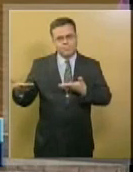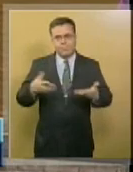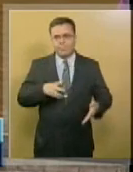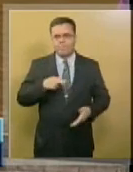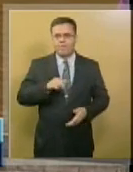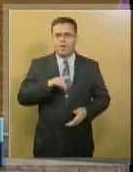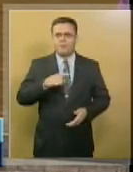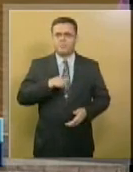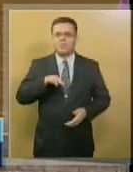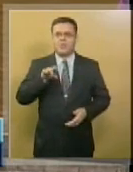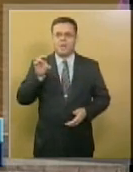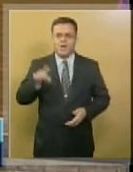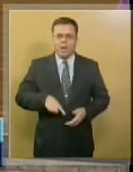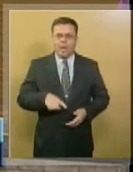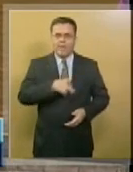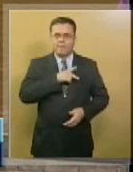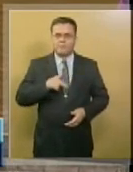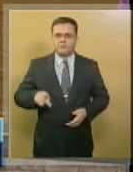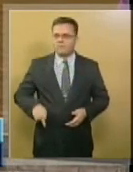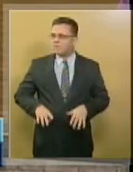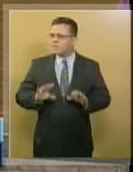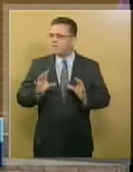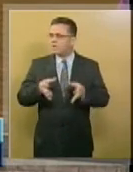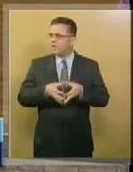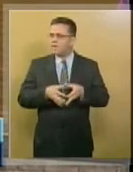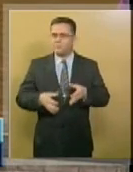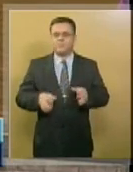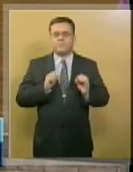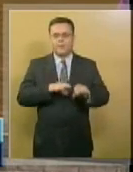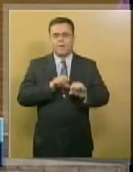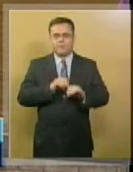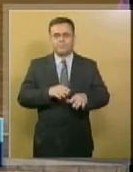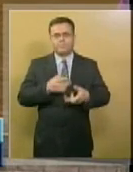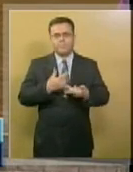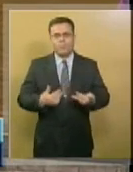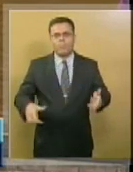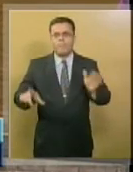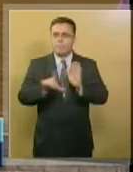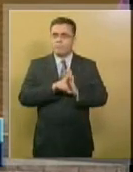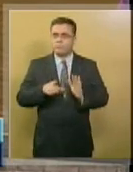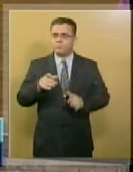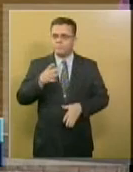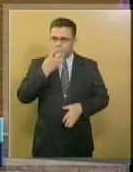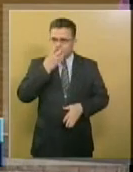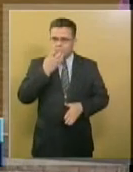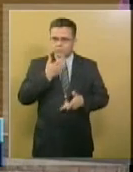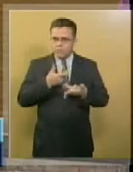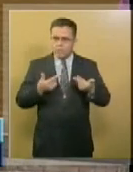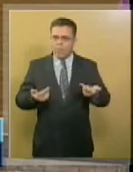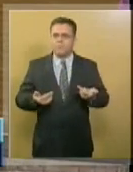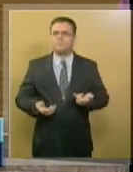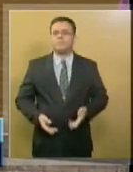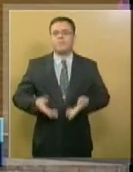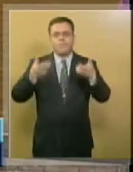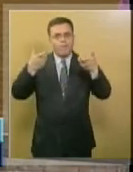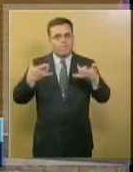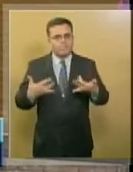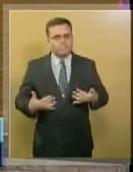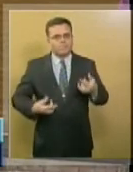Nazaré Moraes, presidente da ONG de Educação e Legislação Animal, para falar sobre políticas públicas